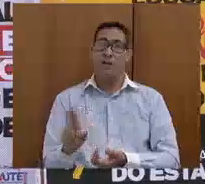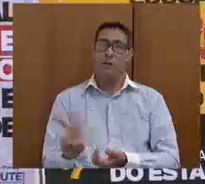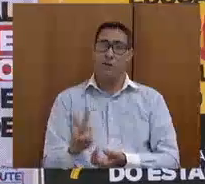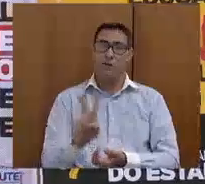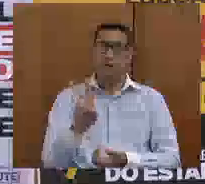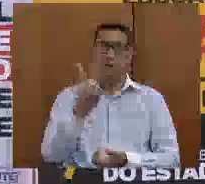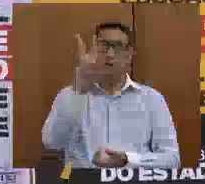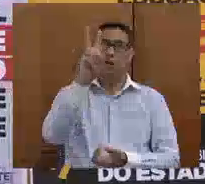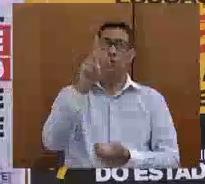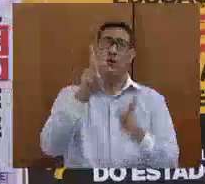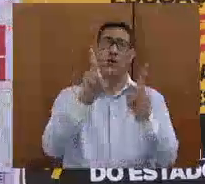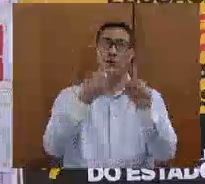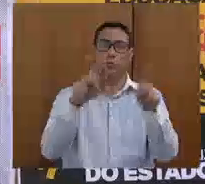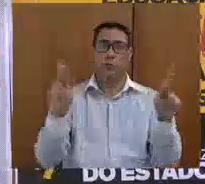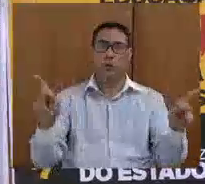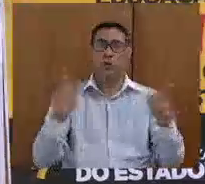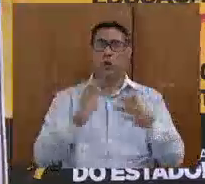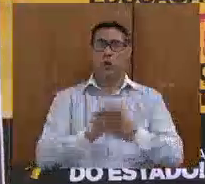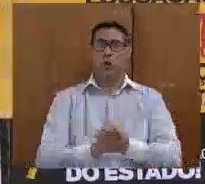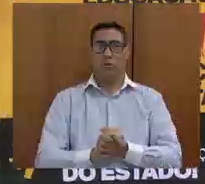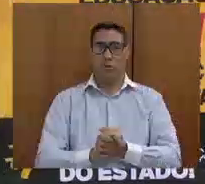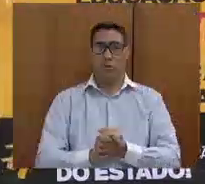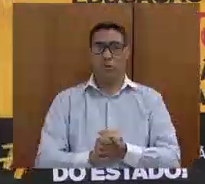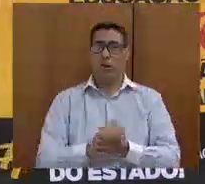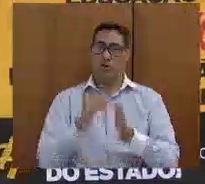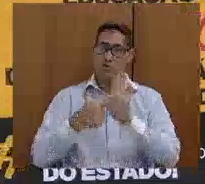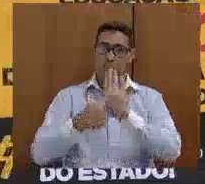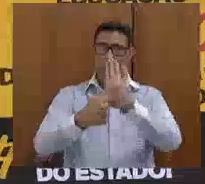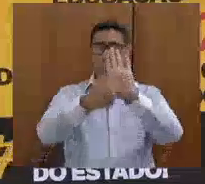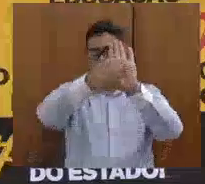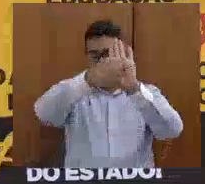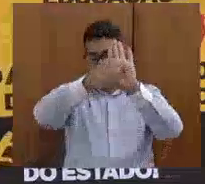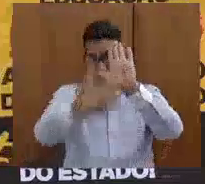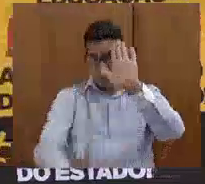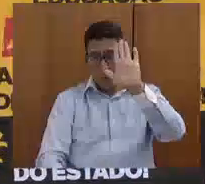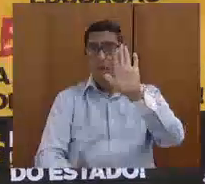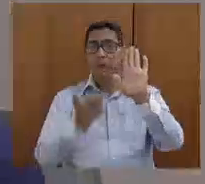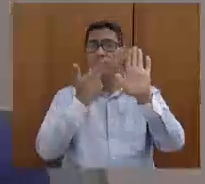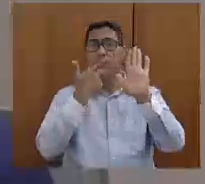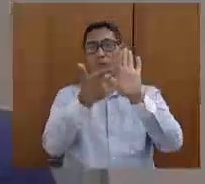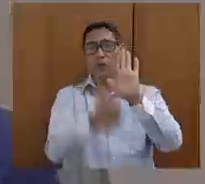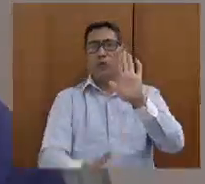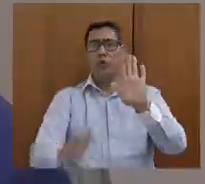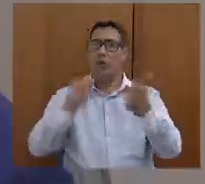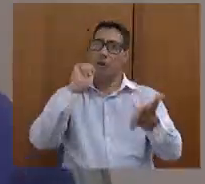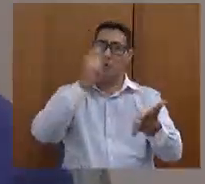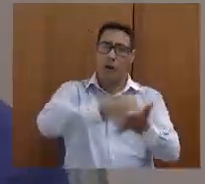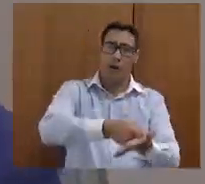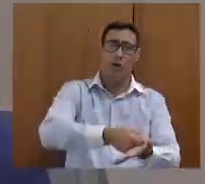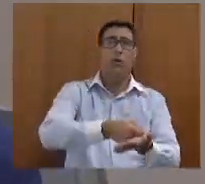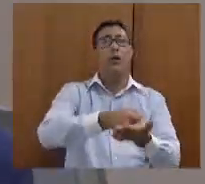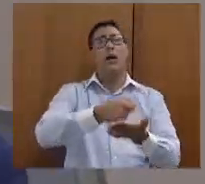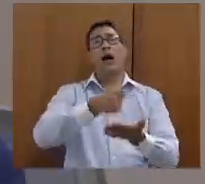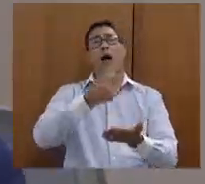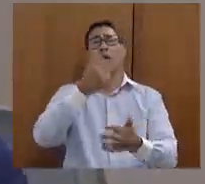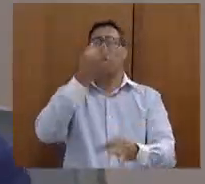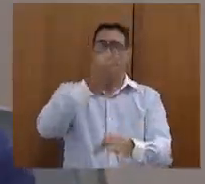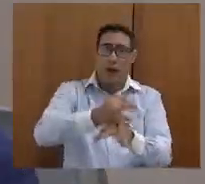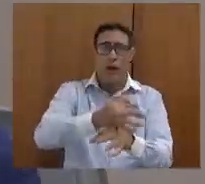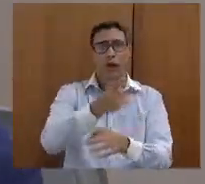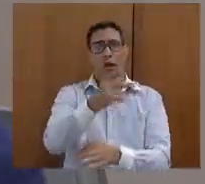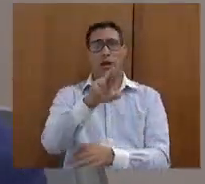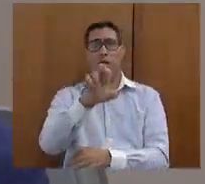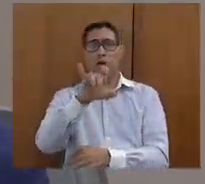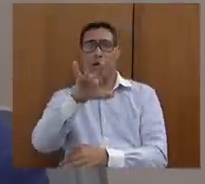conforme eu disse aqui na nossa apresentação Vou trazer para novamente que é o pagamento da férias prêmio a progressão